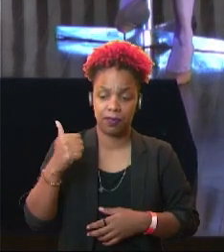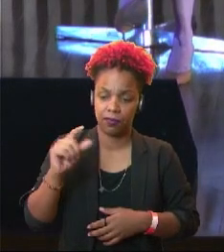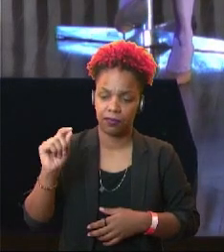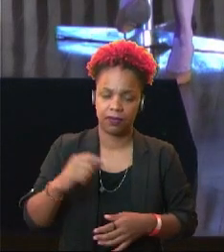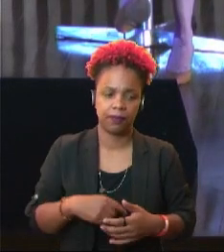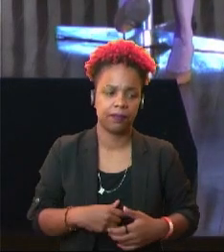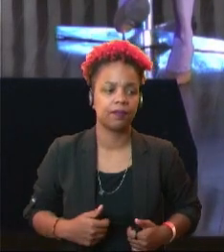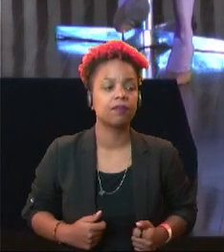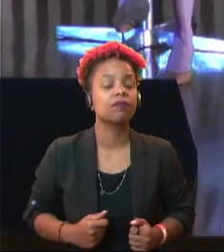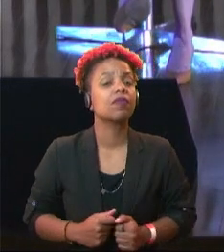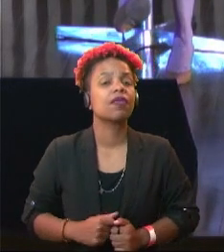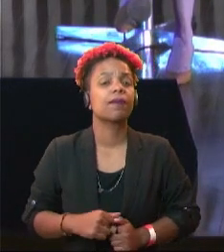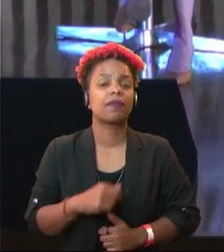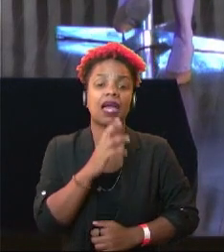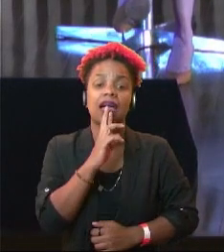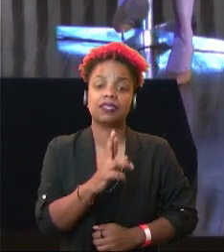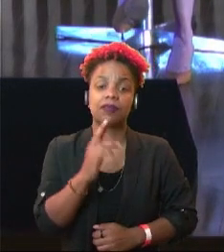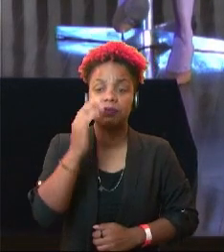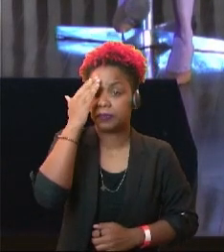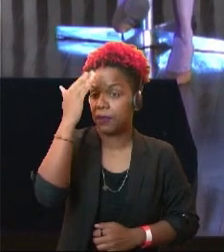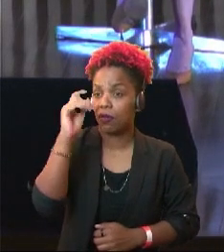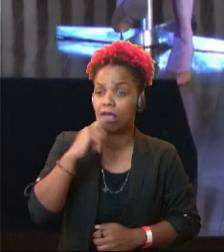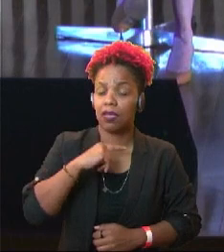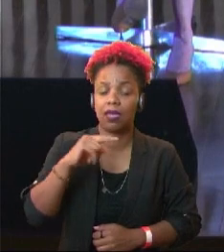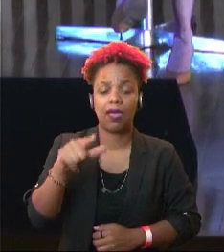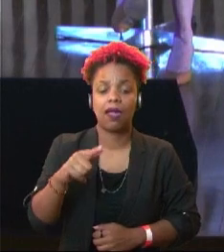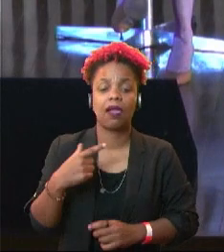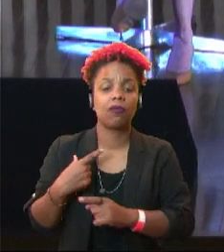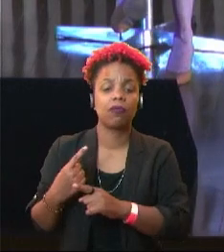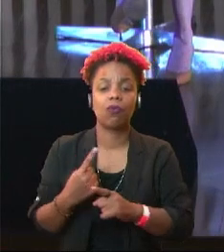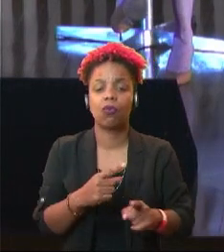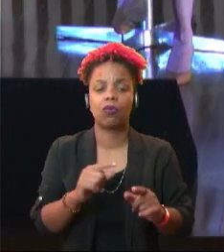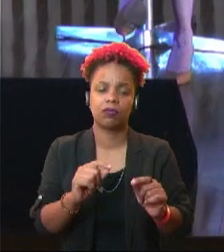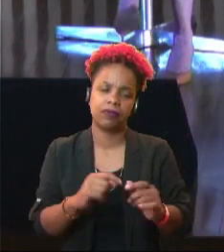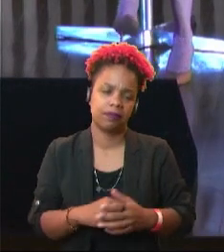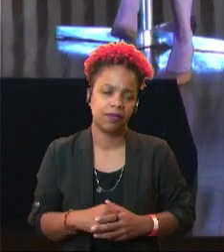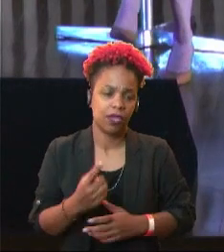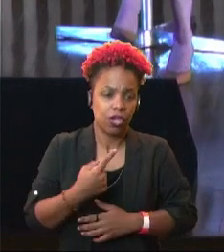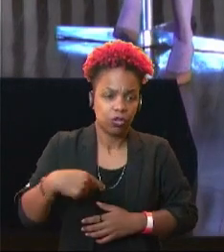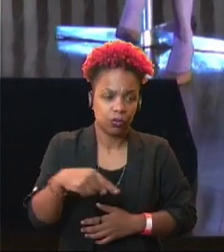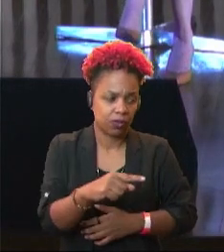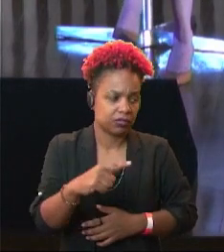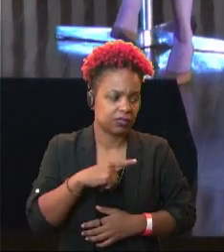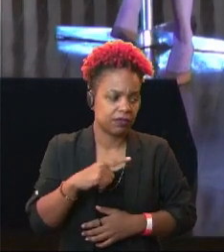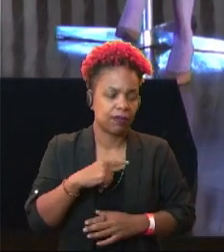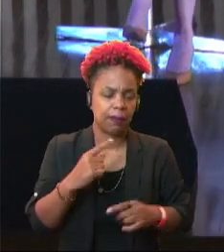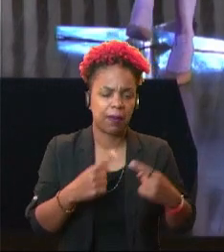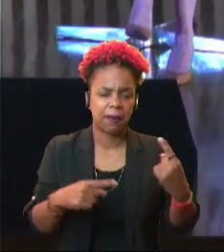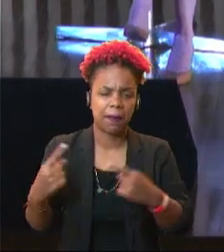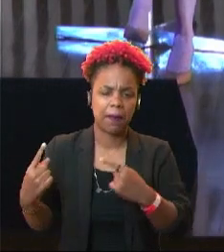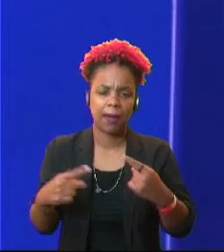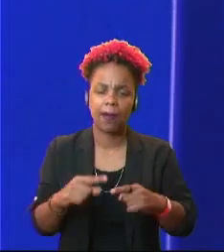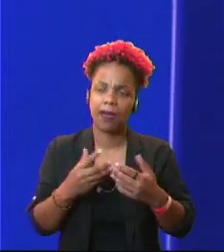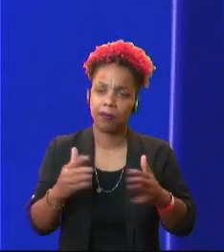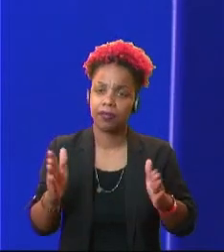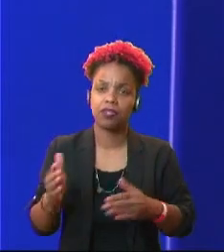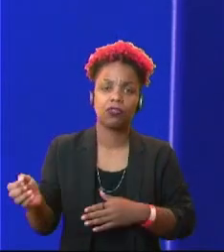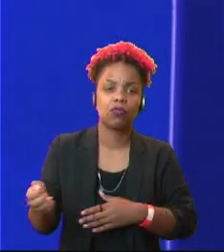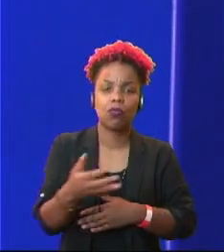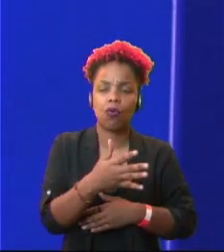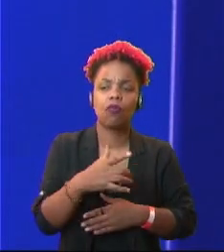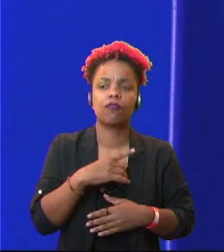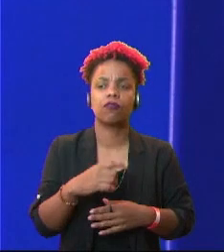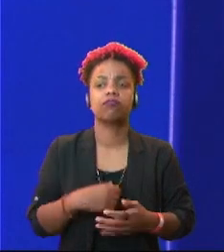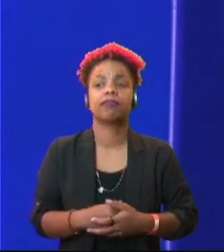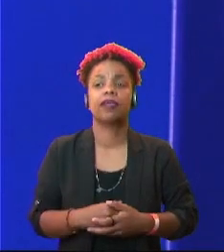com a razão fundamental, que é a agressão, a guerra de agressão, para que nós possamos abrir novos debates. E essa é a lógica que